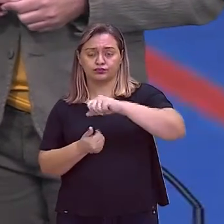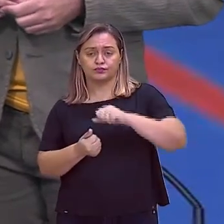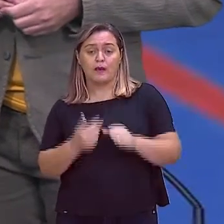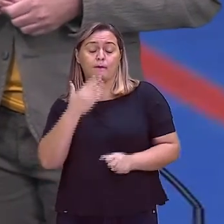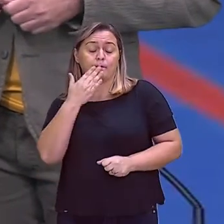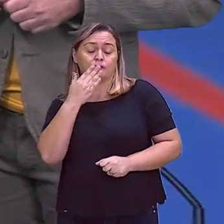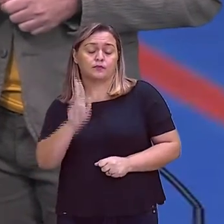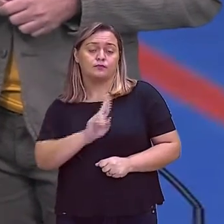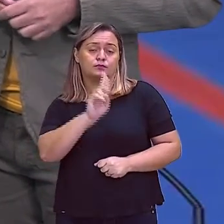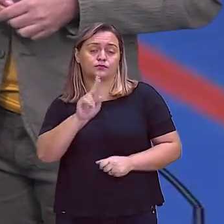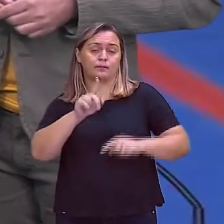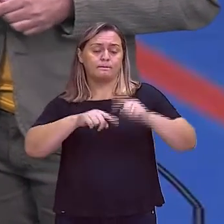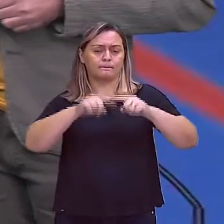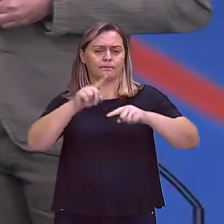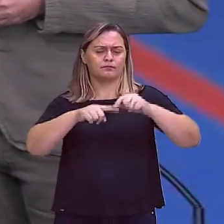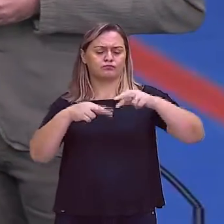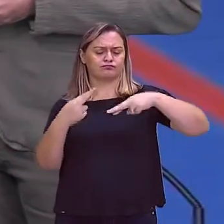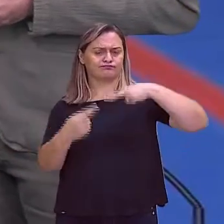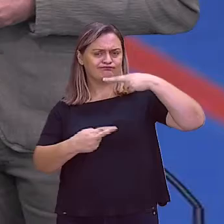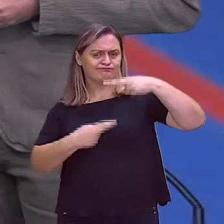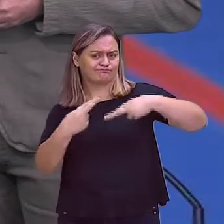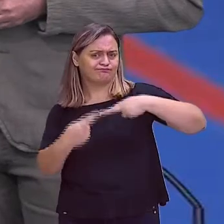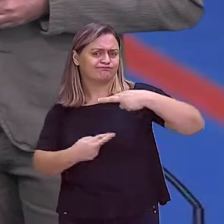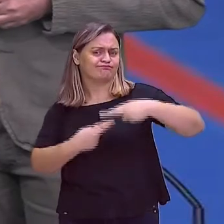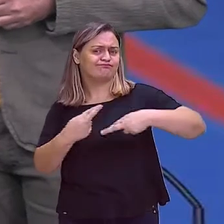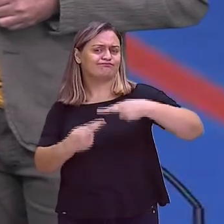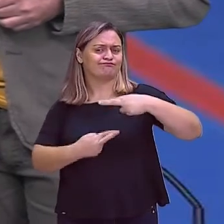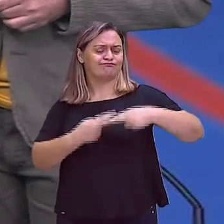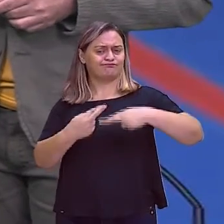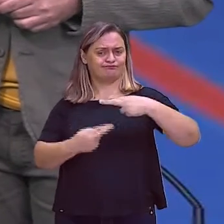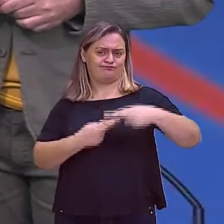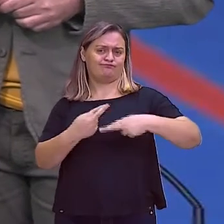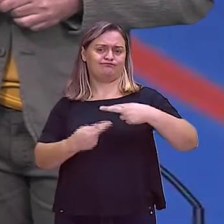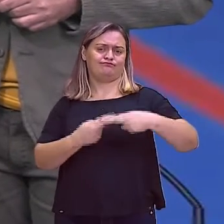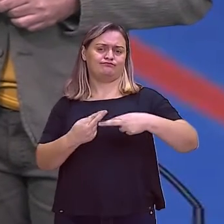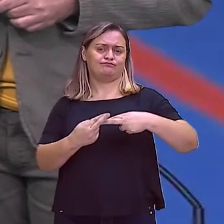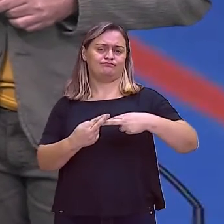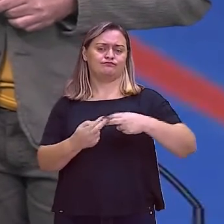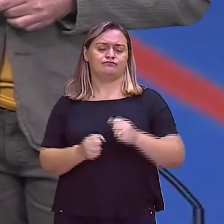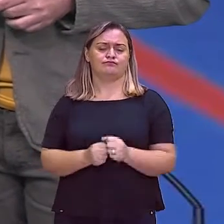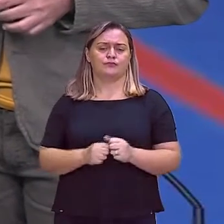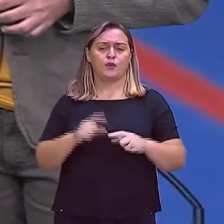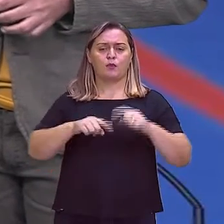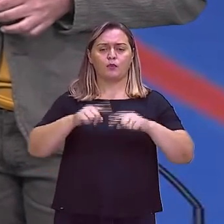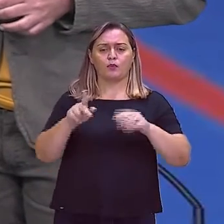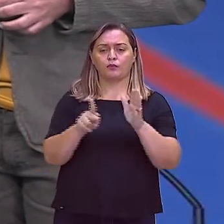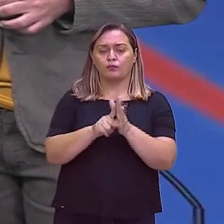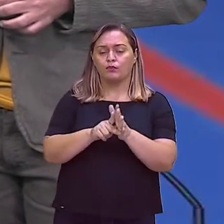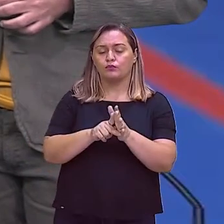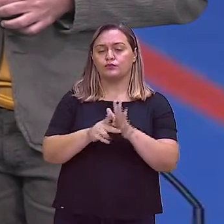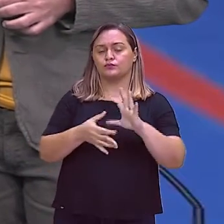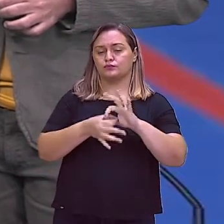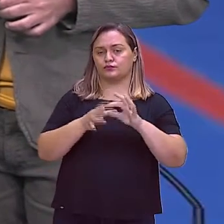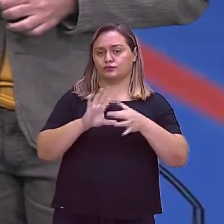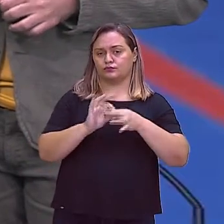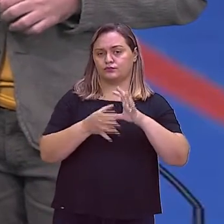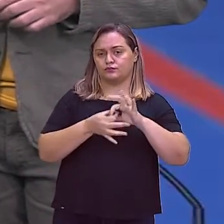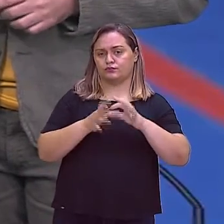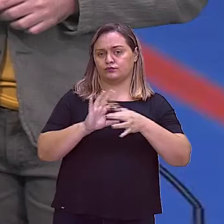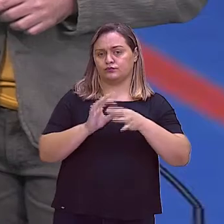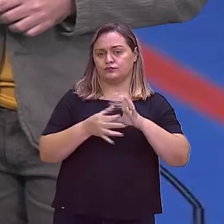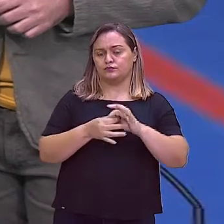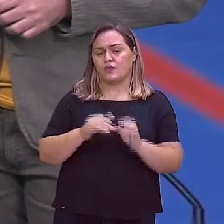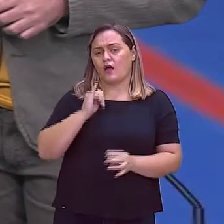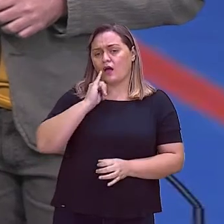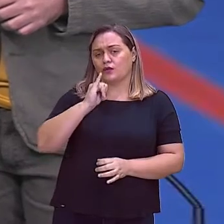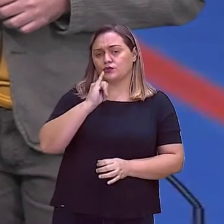materiais alternativos para a fabricação de materiais institucionais dos Jogos. O Comitê Organizador de Tóquio anunciou